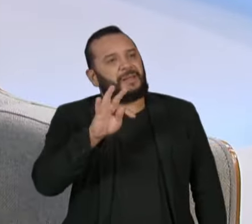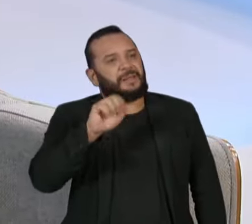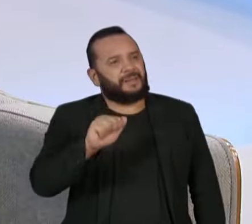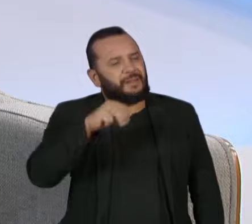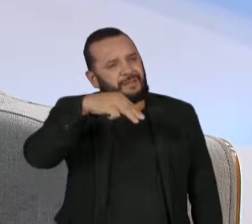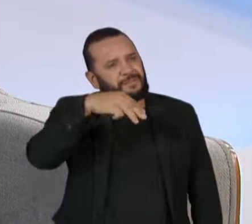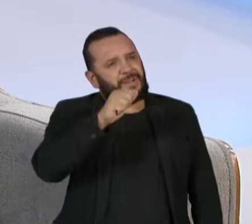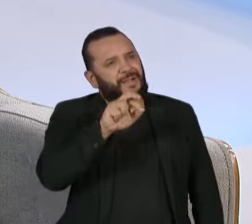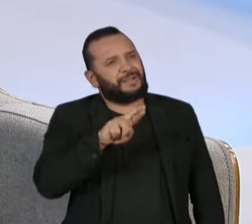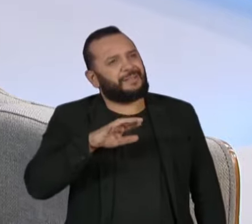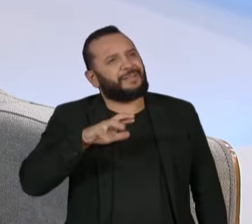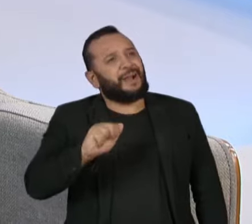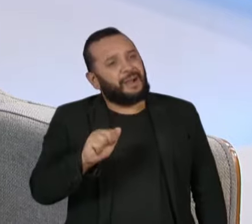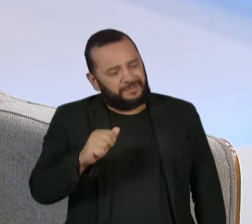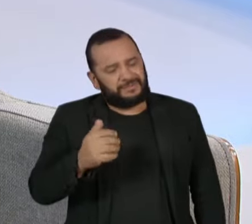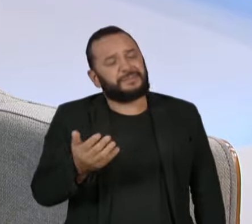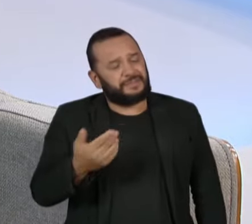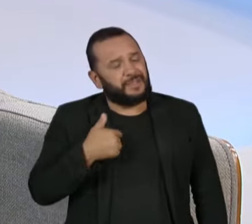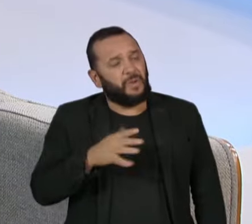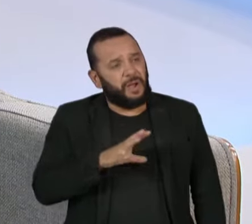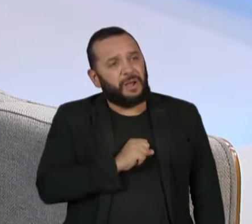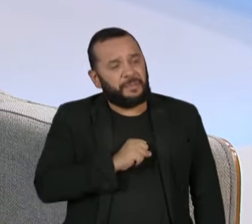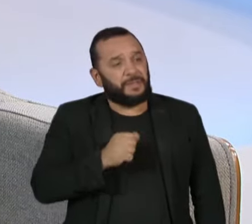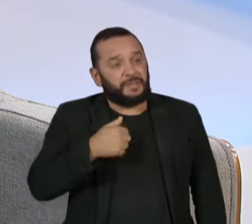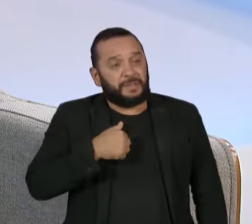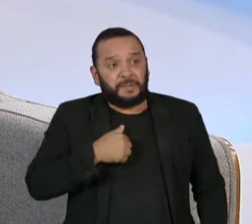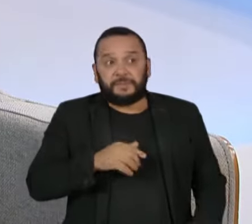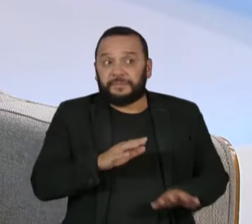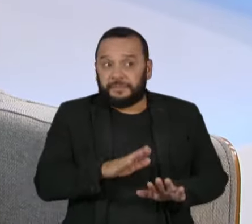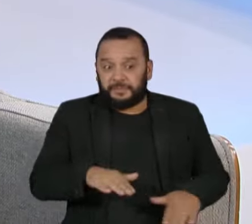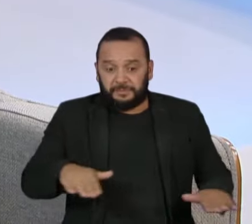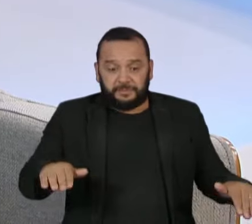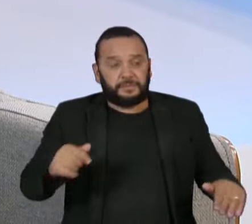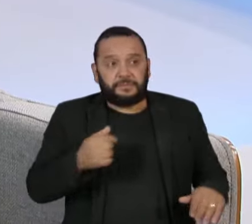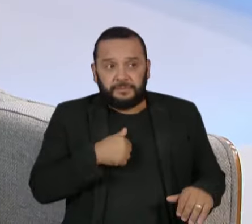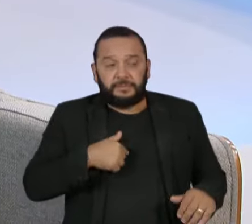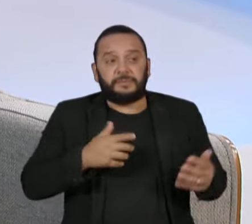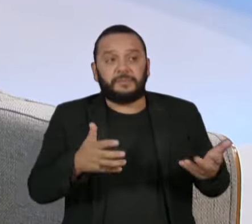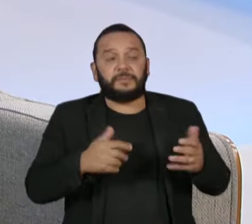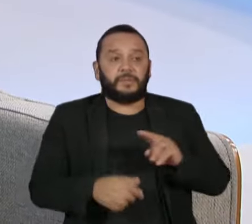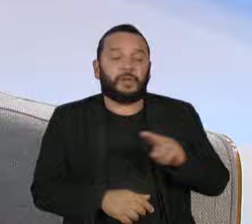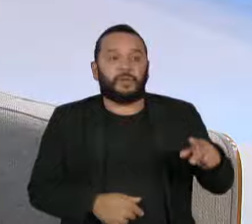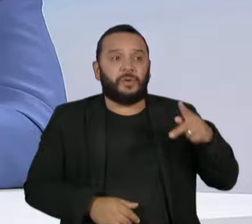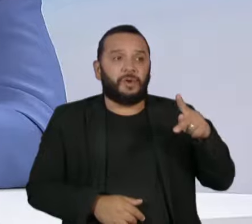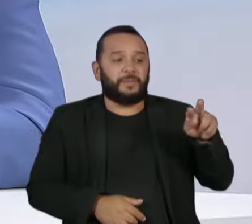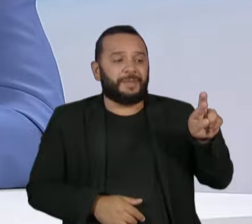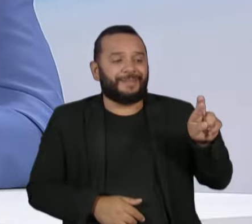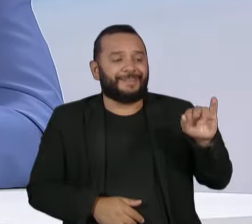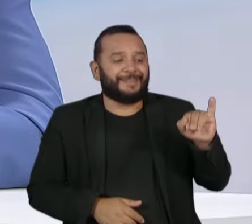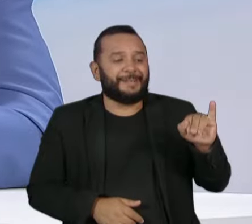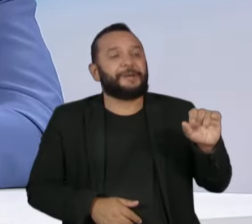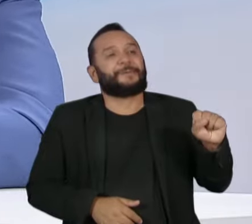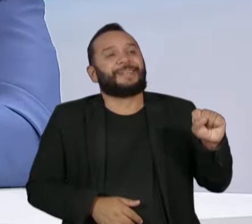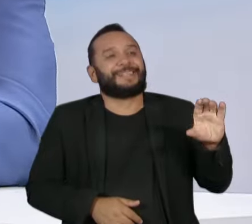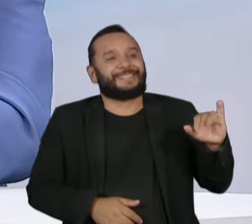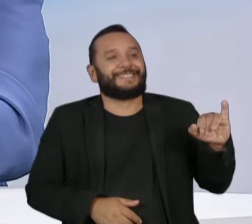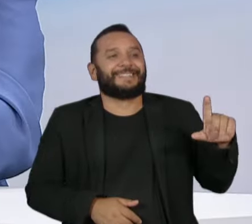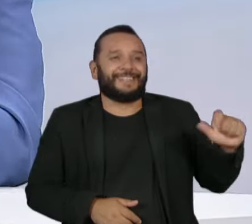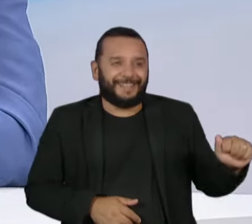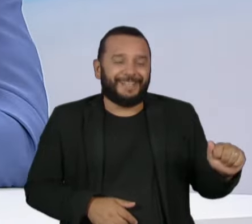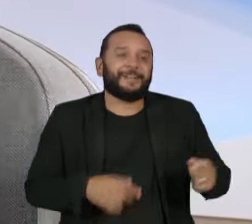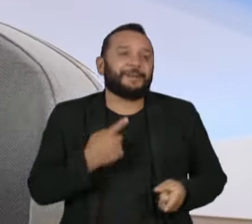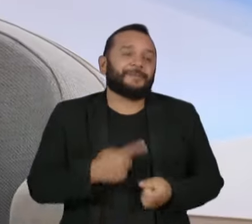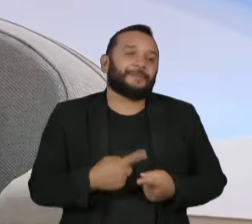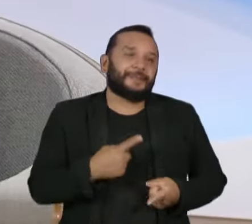meu nome, assim, óbvio que na... Criança, uma época eu quis me chamar Priscila, mas porque era